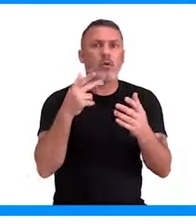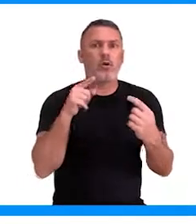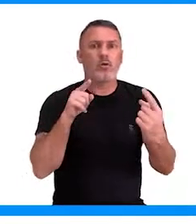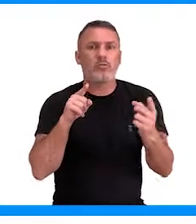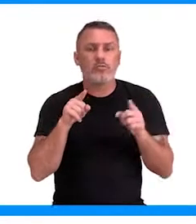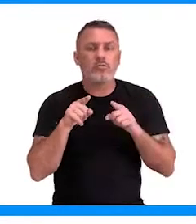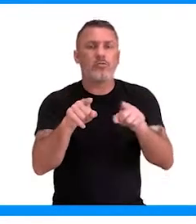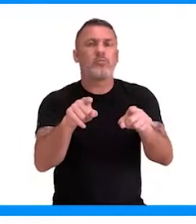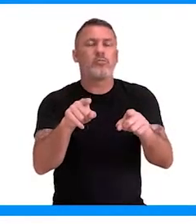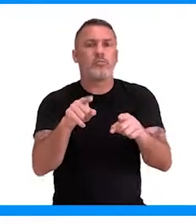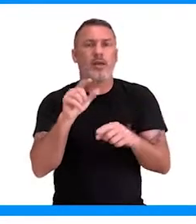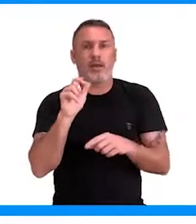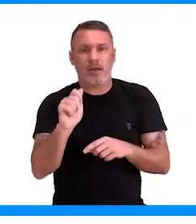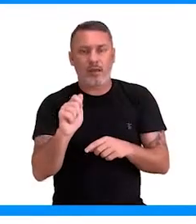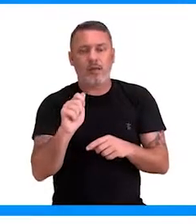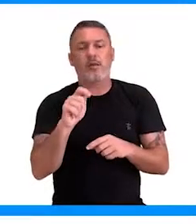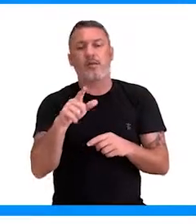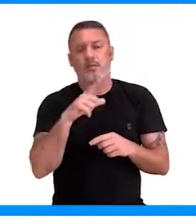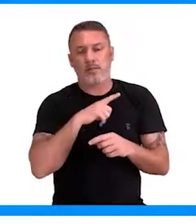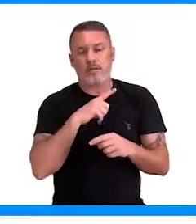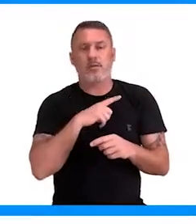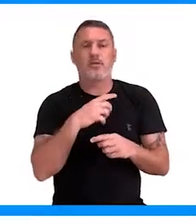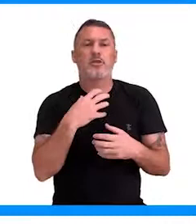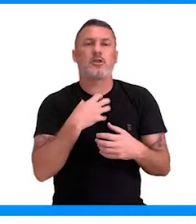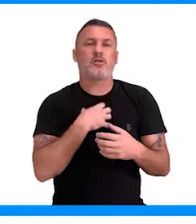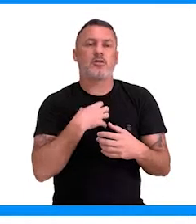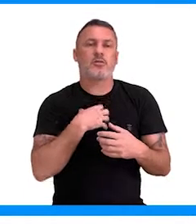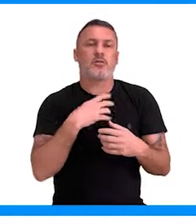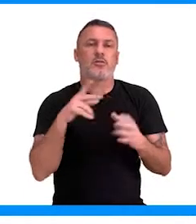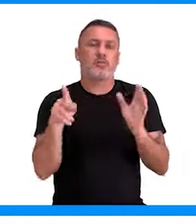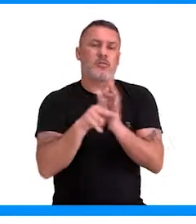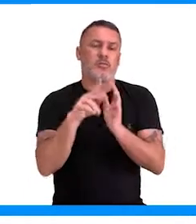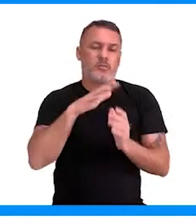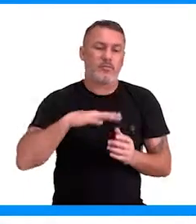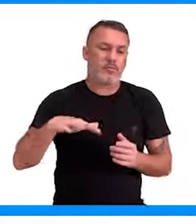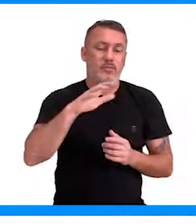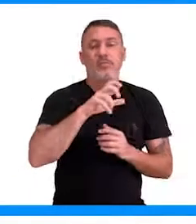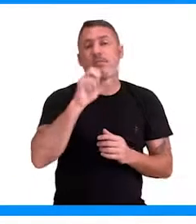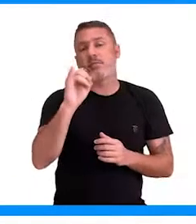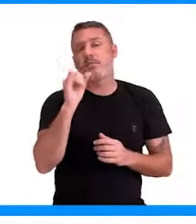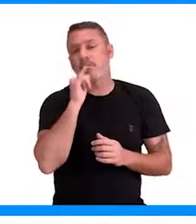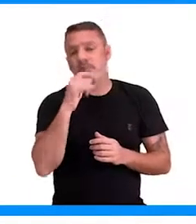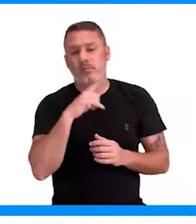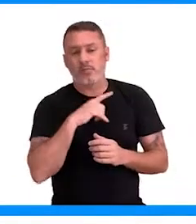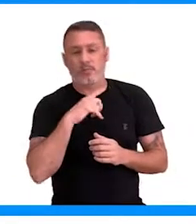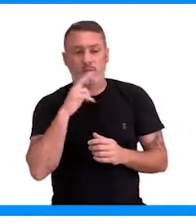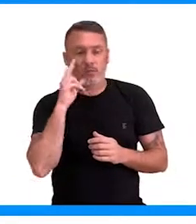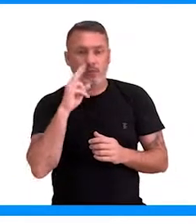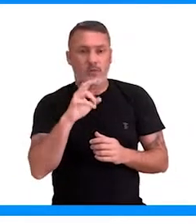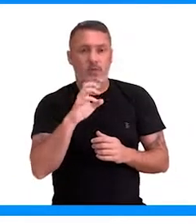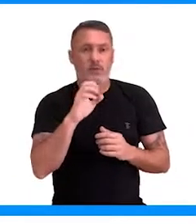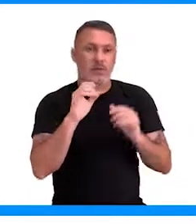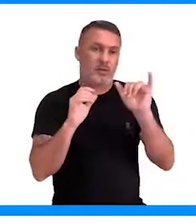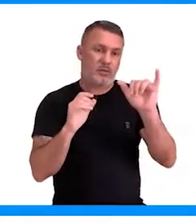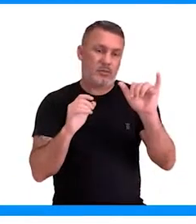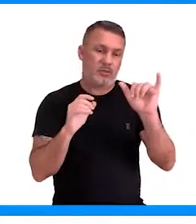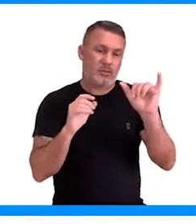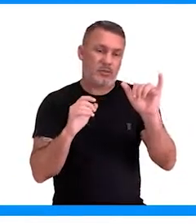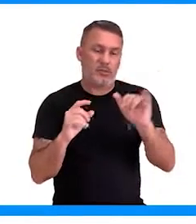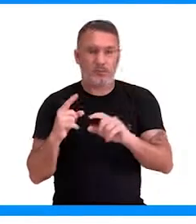da aceleração vai sofrer os efeitos dessa aceleração. Então, no caso de uma aceleração aqui no eixo